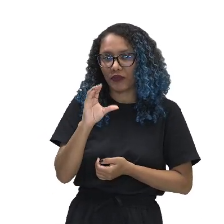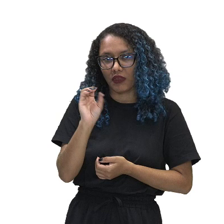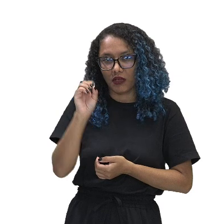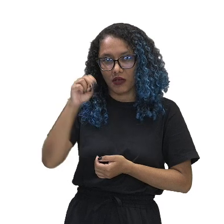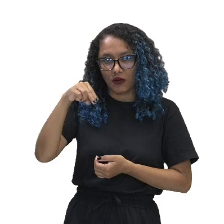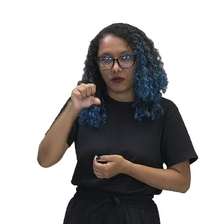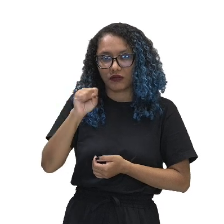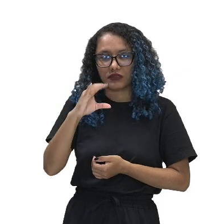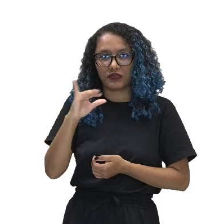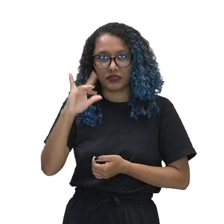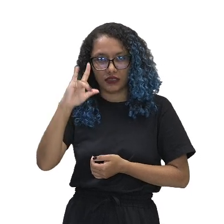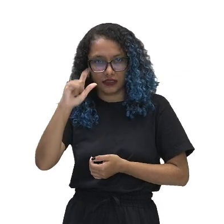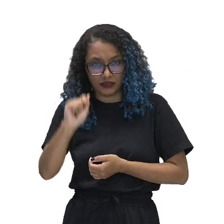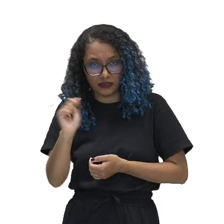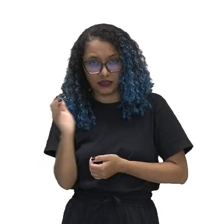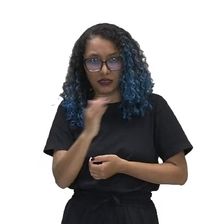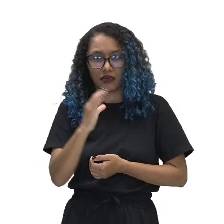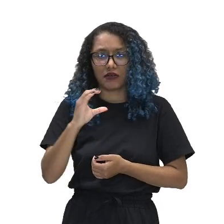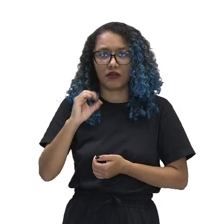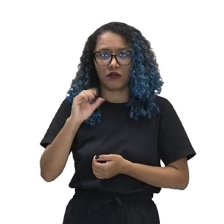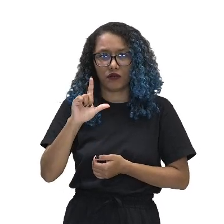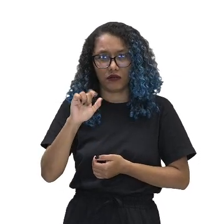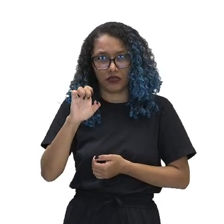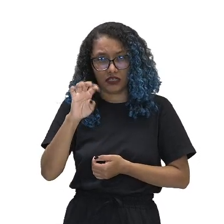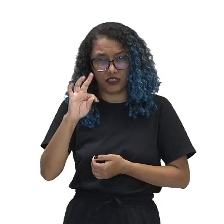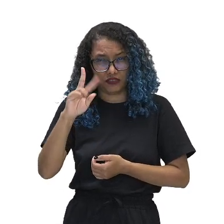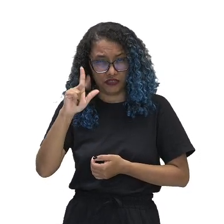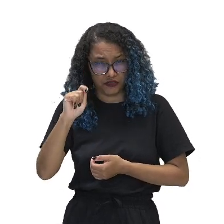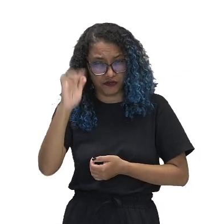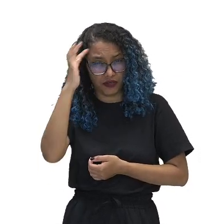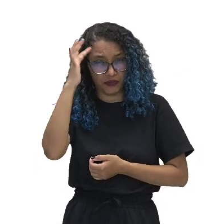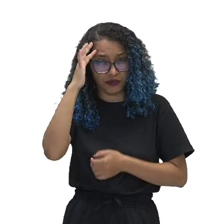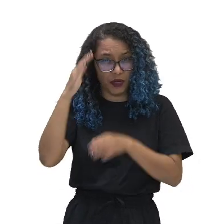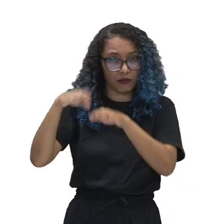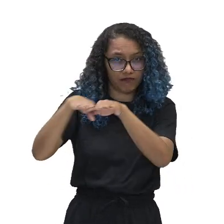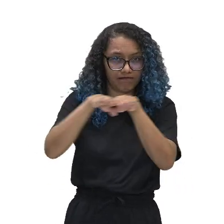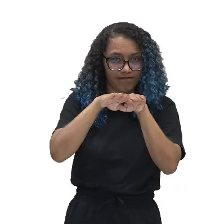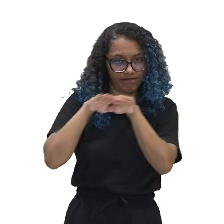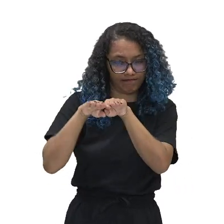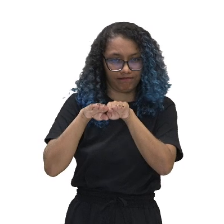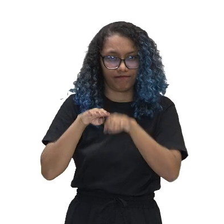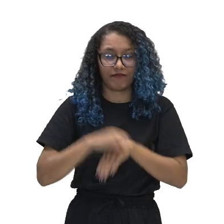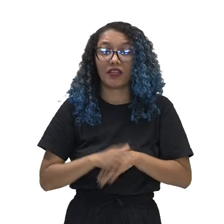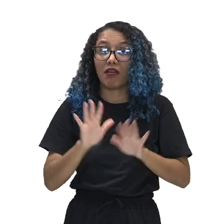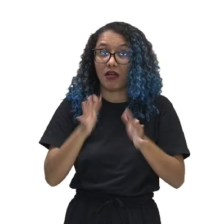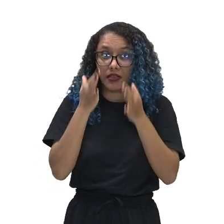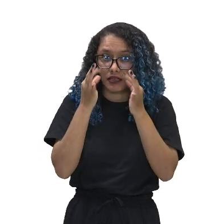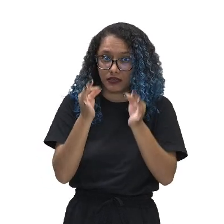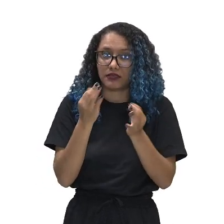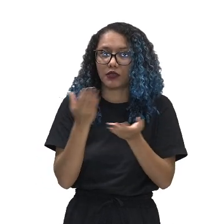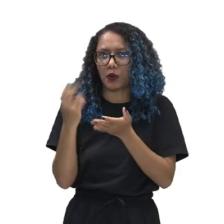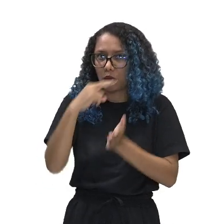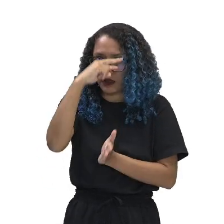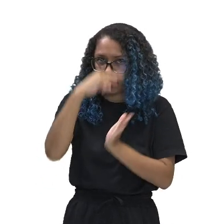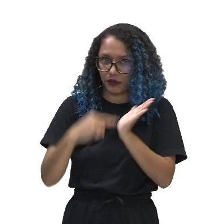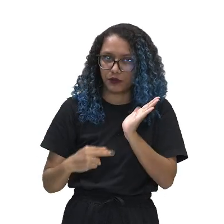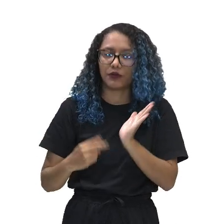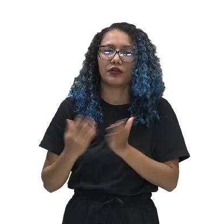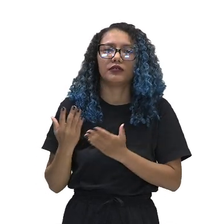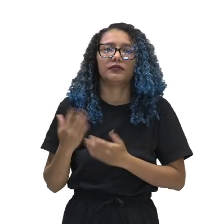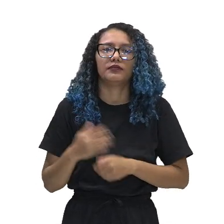consciência coletiva. Muita atenção para esta leitura que nós vamos fazer